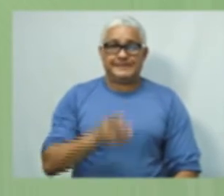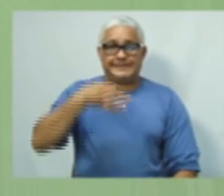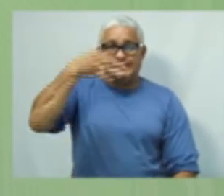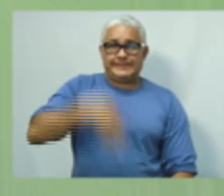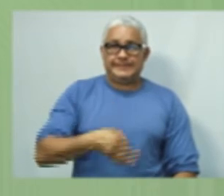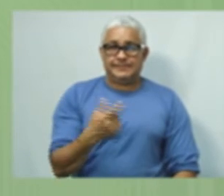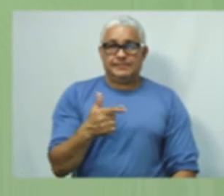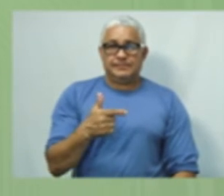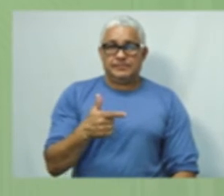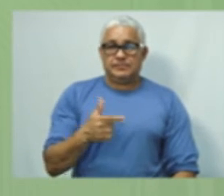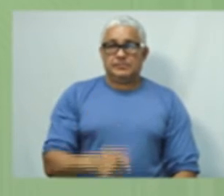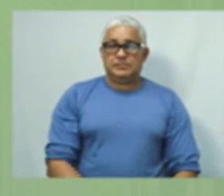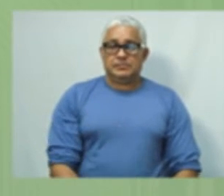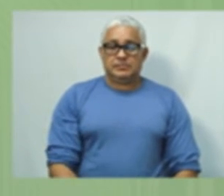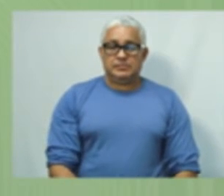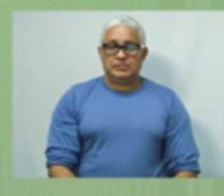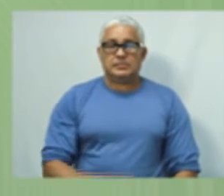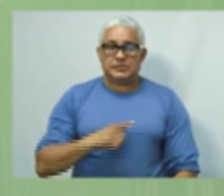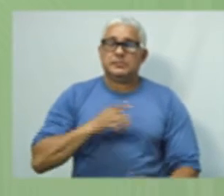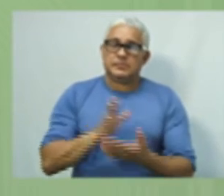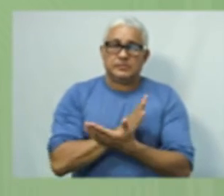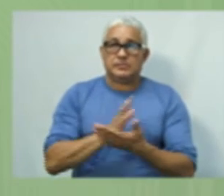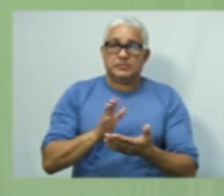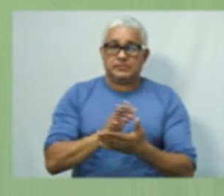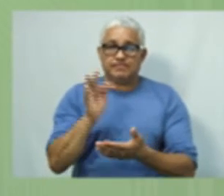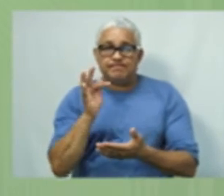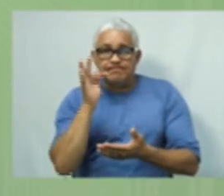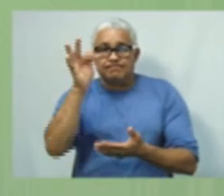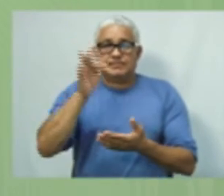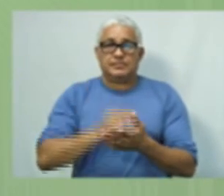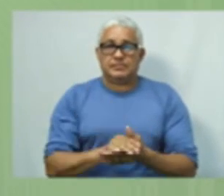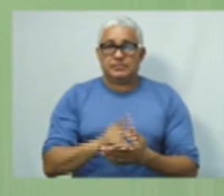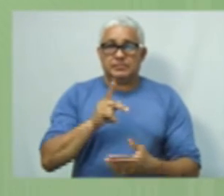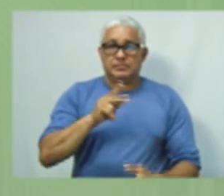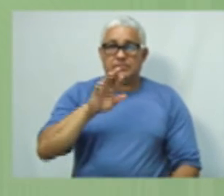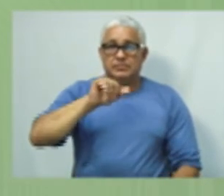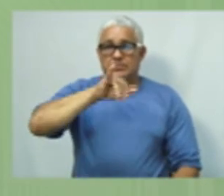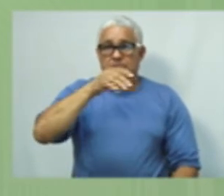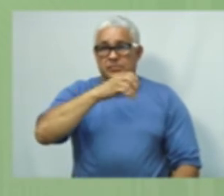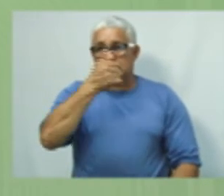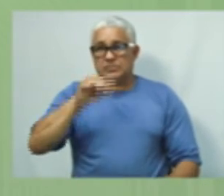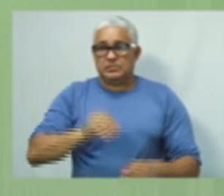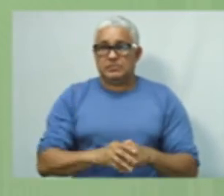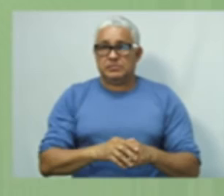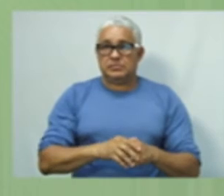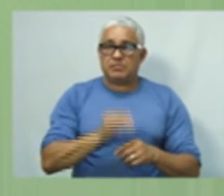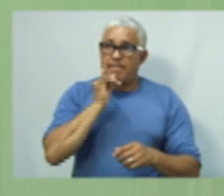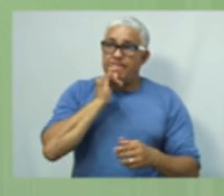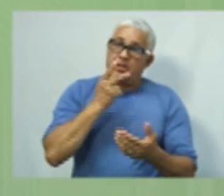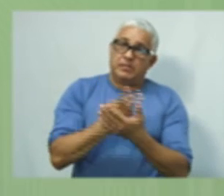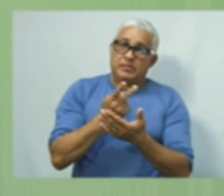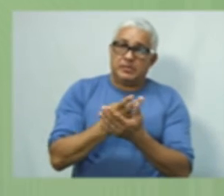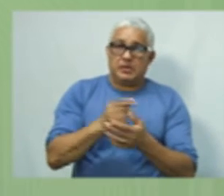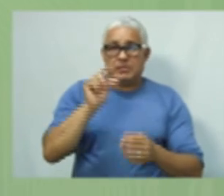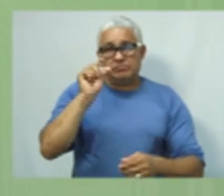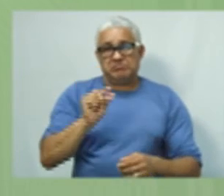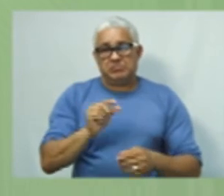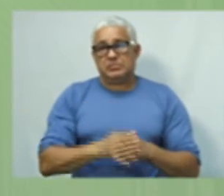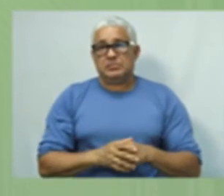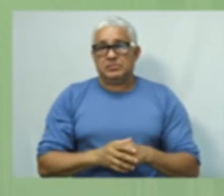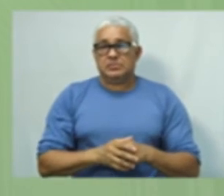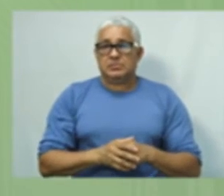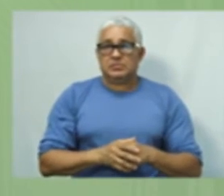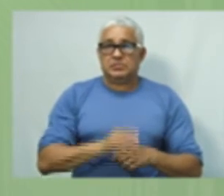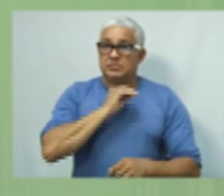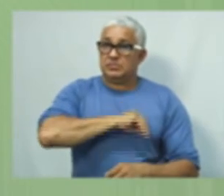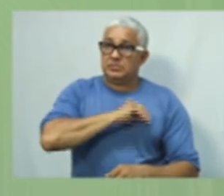ele é incerto. Mas tem projeções que ela é quase, vamos dizer, a margem de erro é pouco. Por exemplo, despesa com o pessoal.